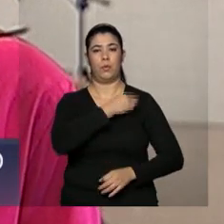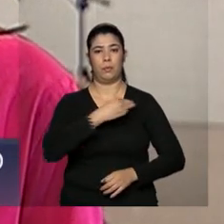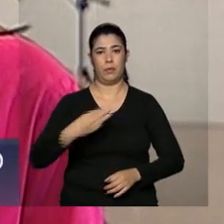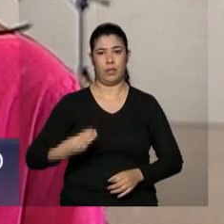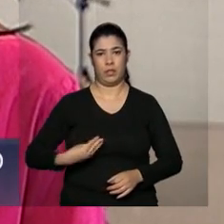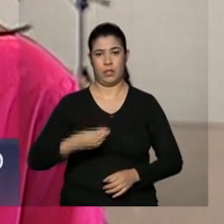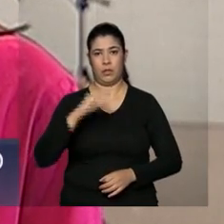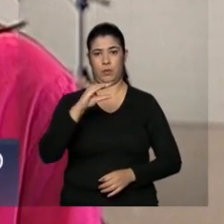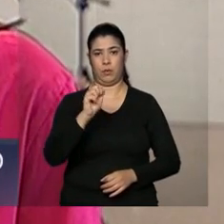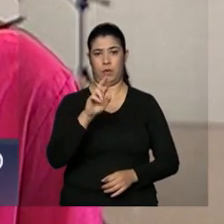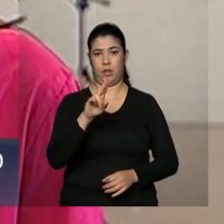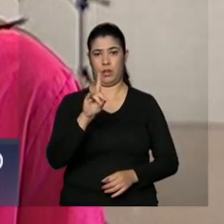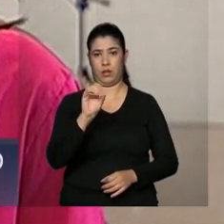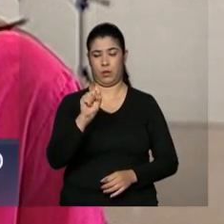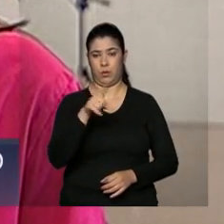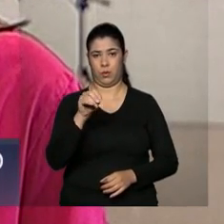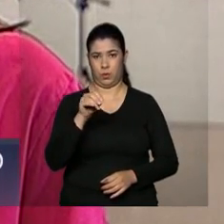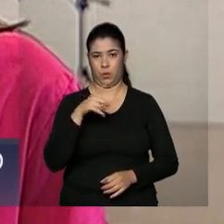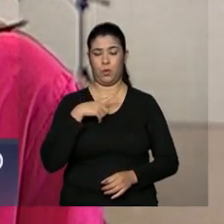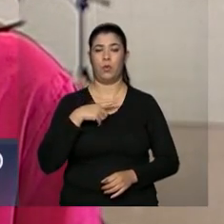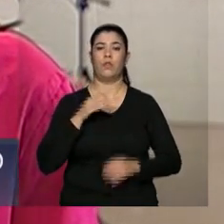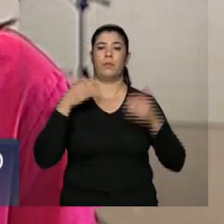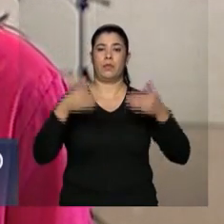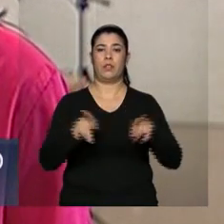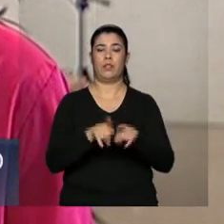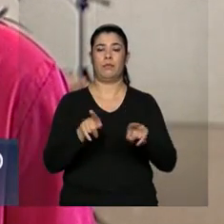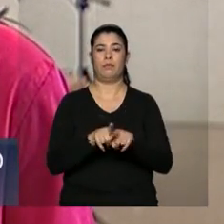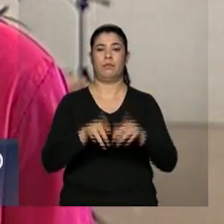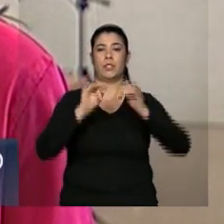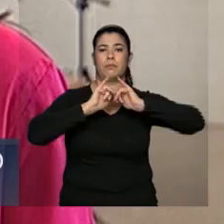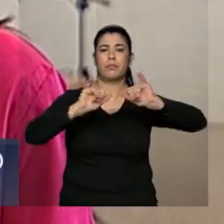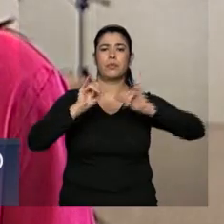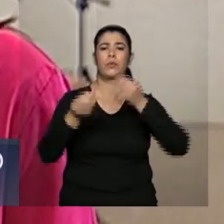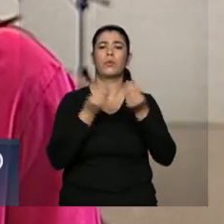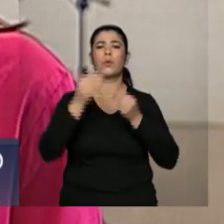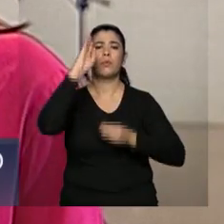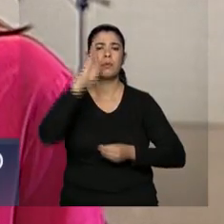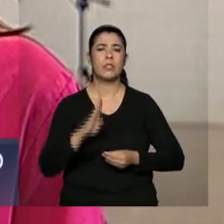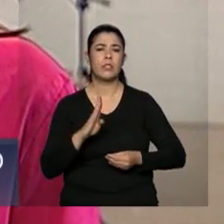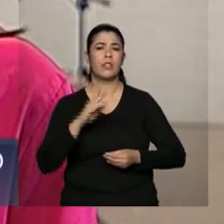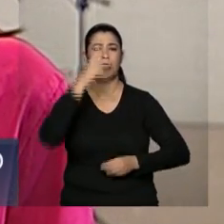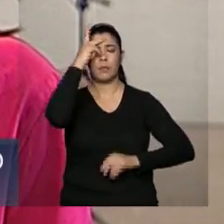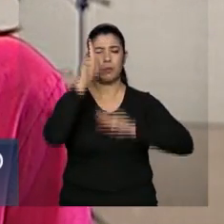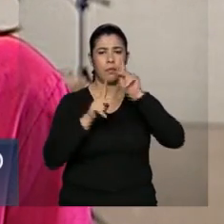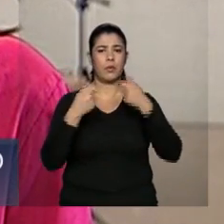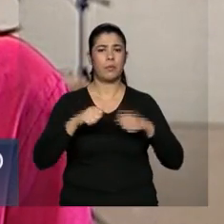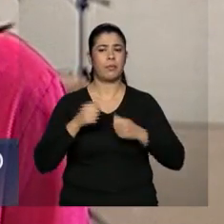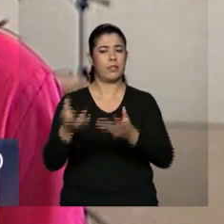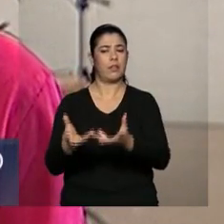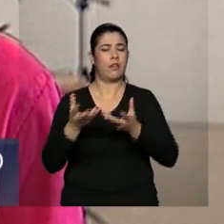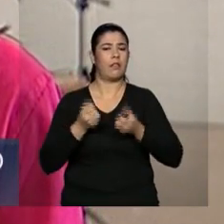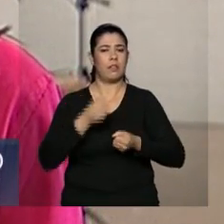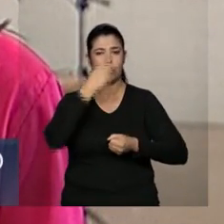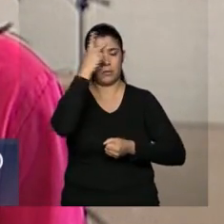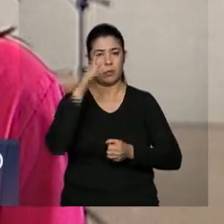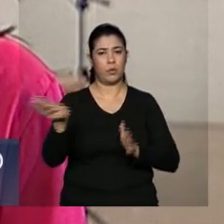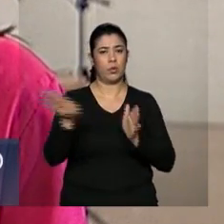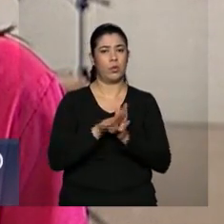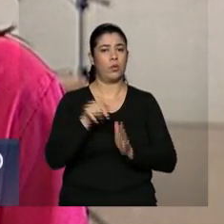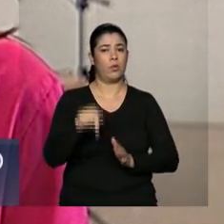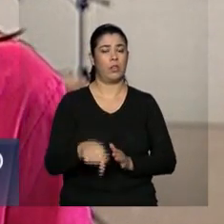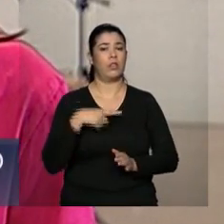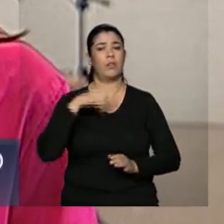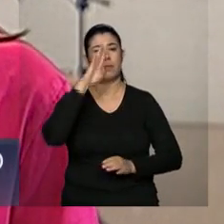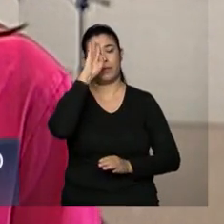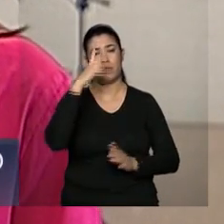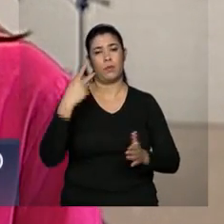Cardoso, pretende sensibilizar os brasileiros sobre a forma de tratamento a esses imigrantes estrangeiros que chegam aqui,